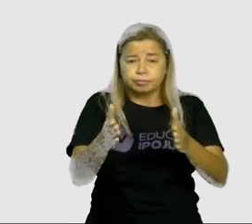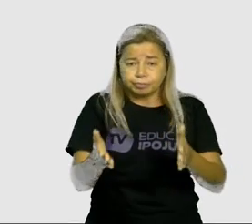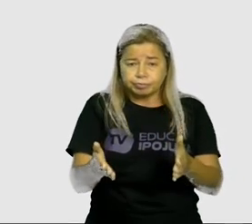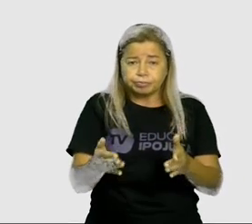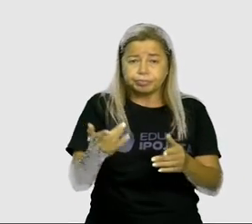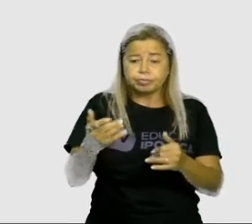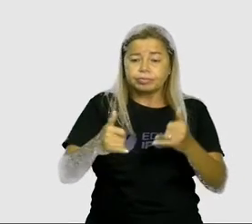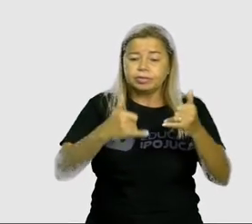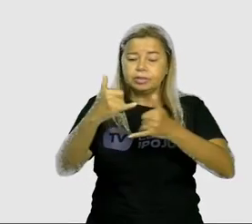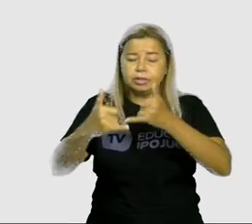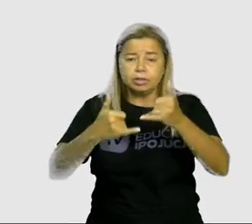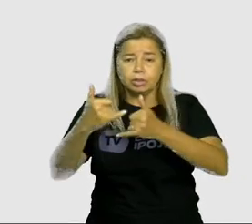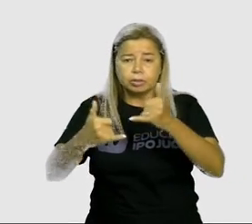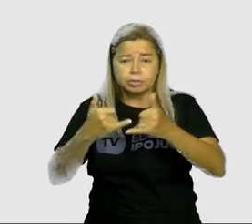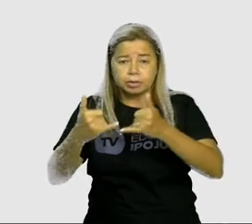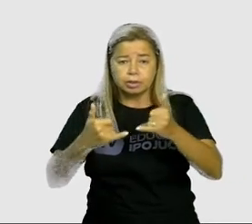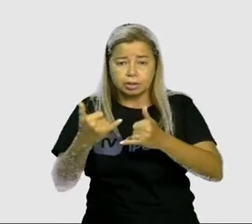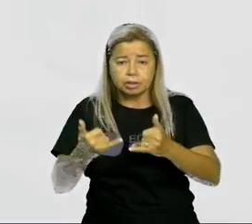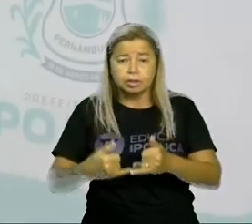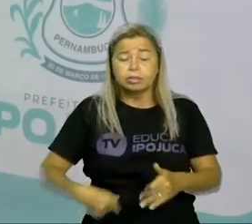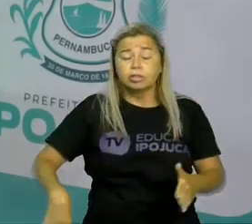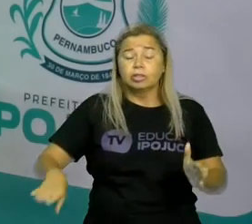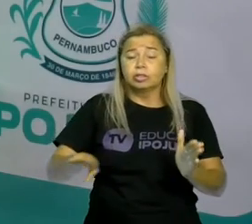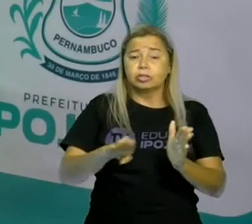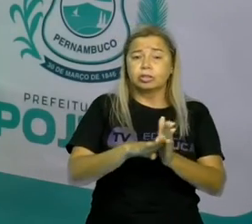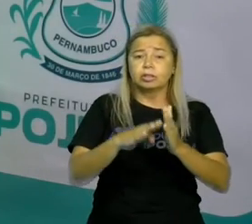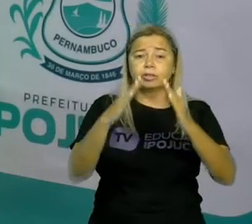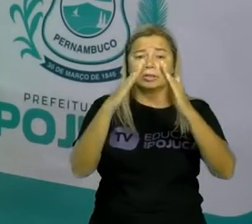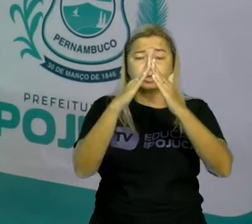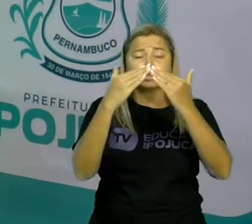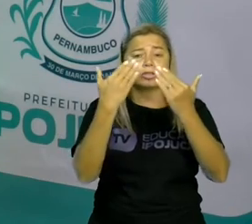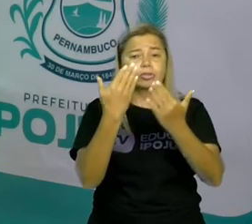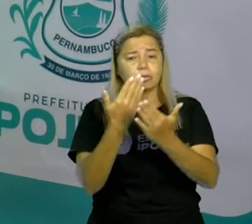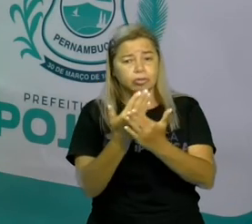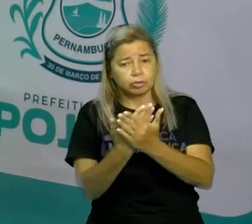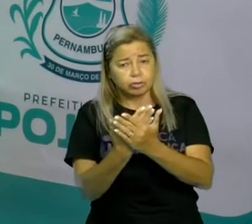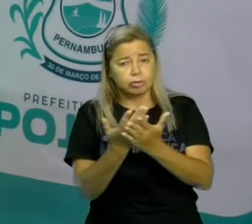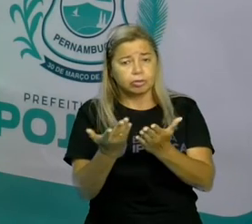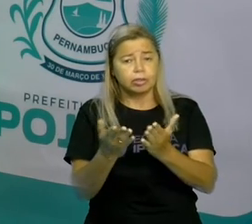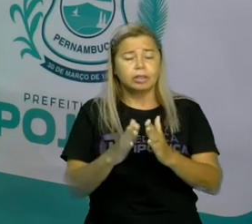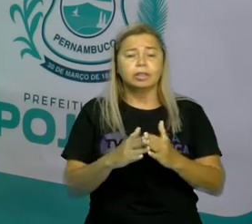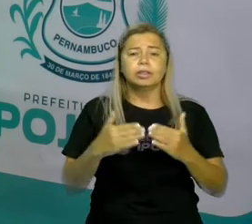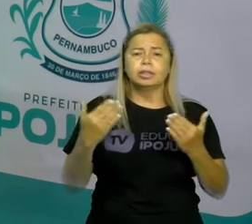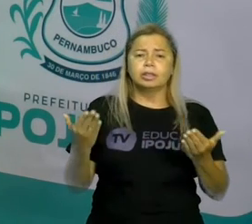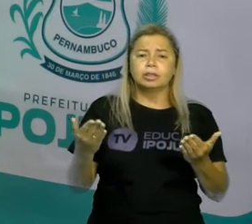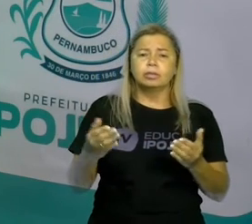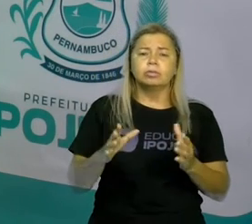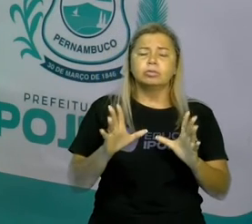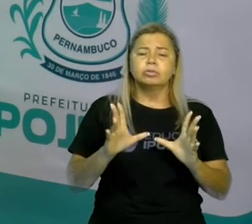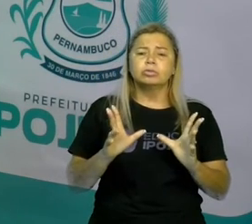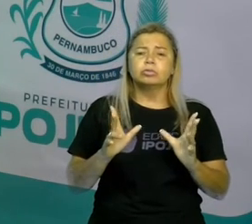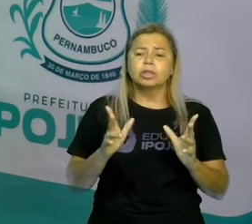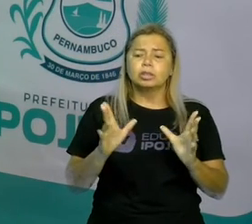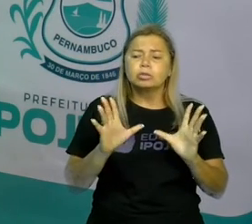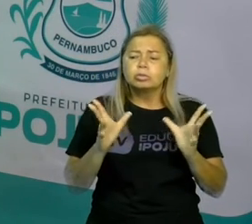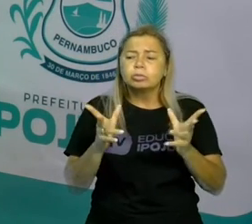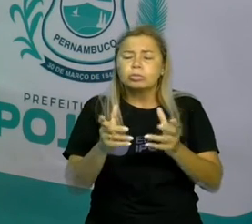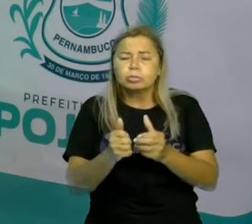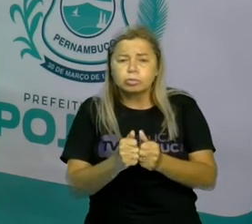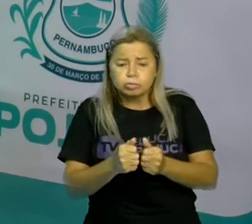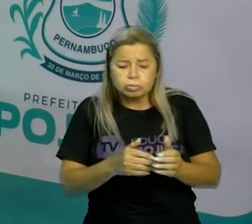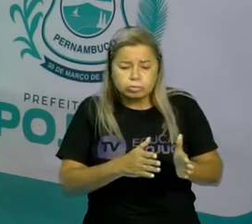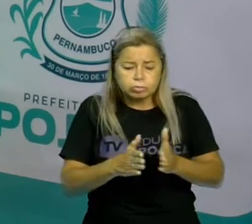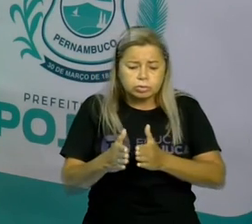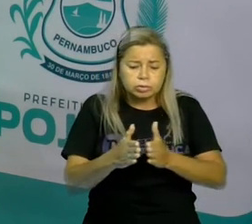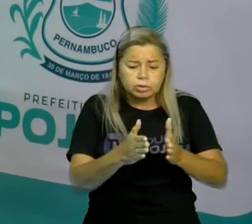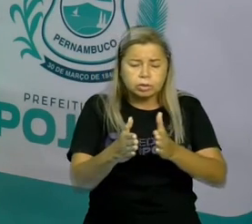parquinho e a praça lá até chegar na escola tudo isso e ela faz todo esse perfume que ela faz